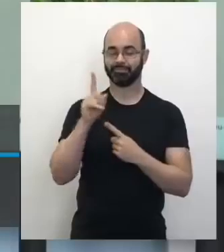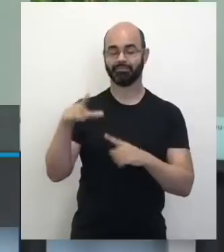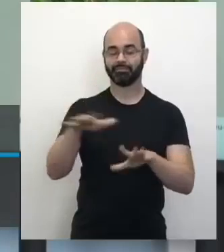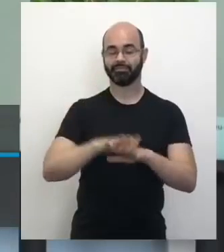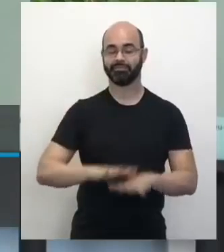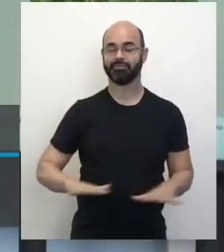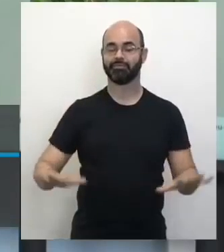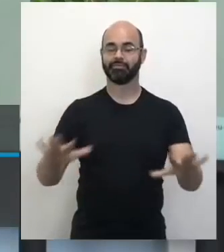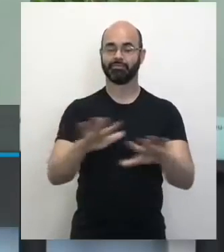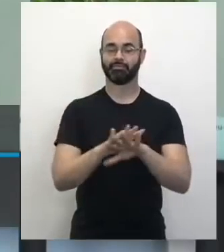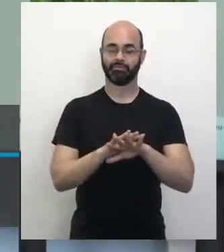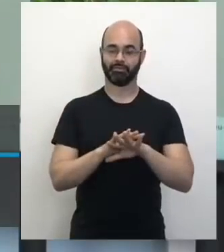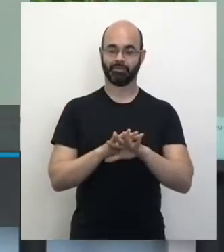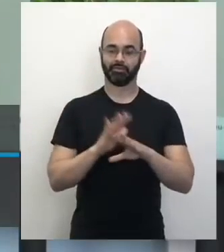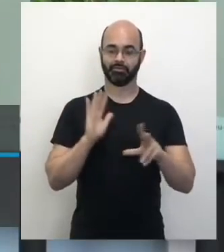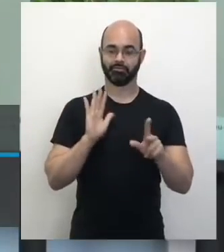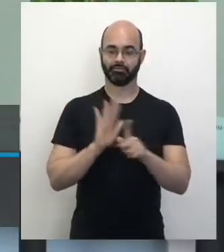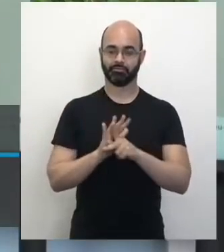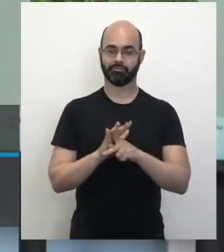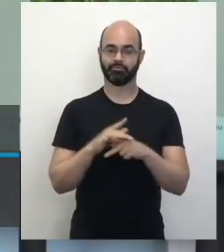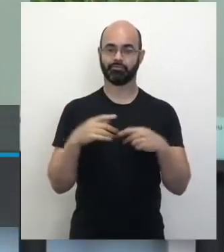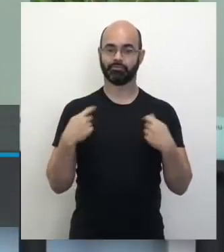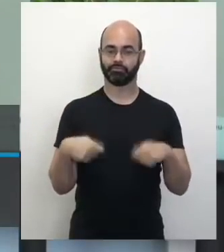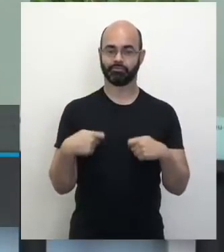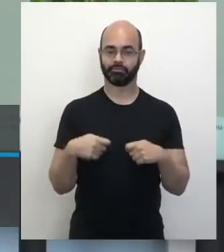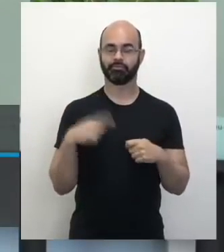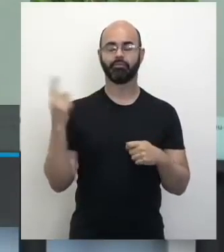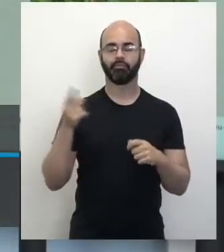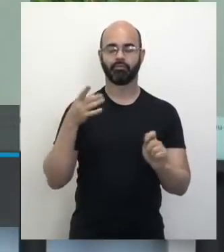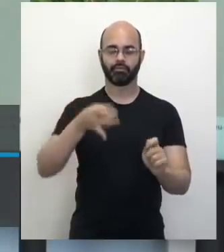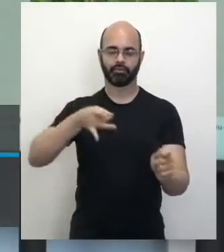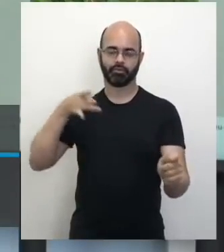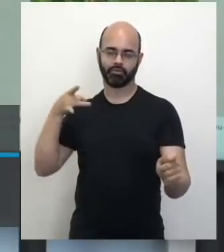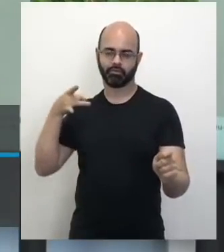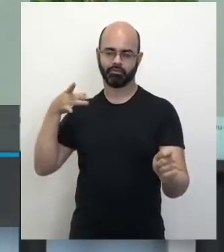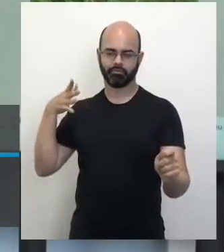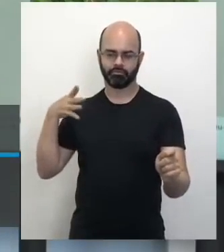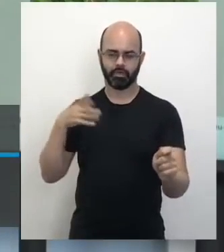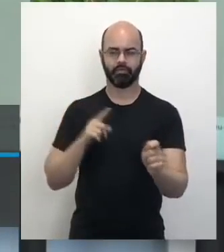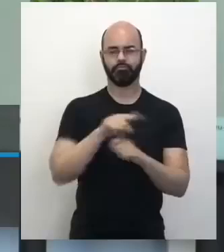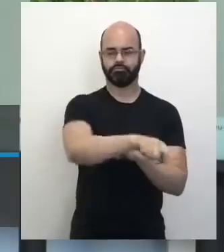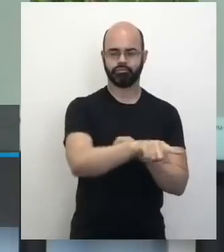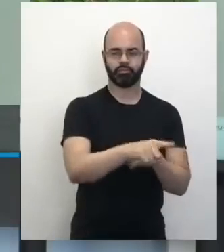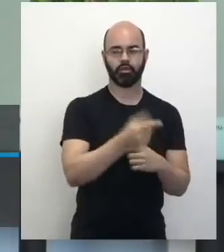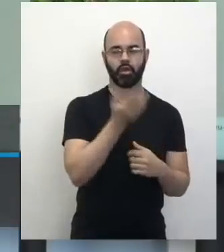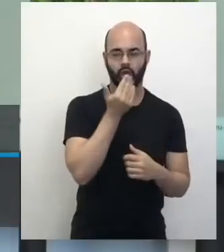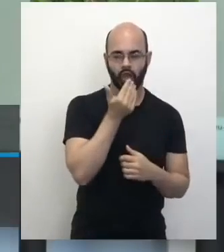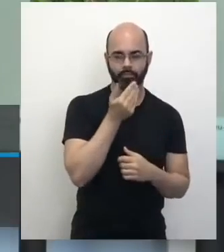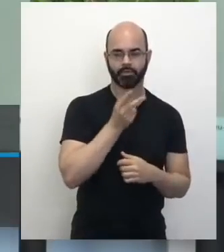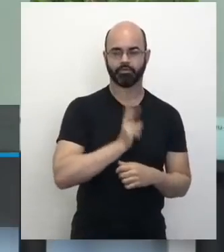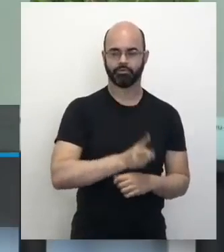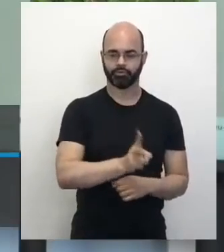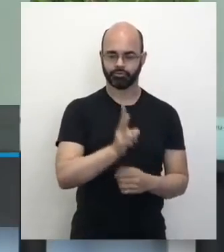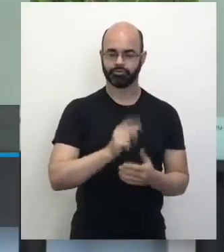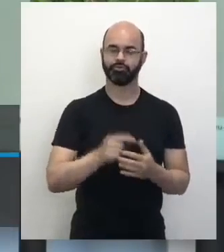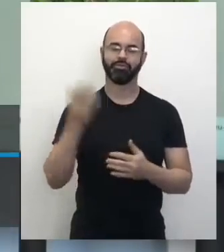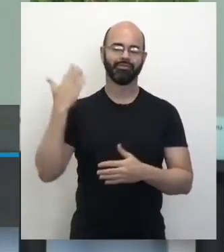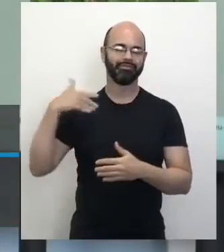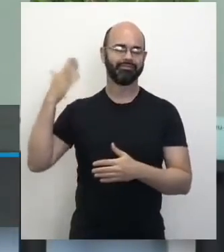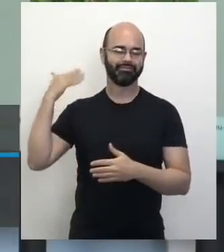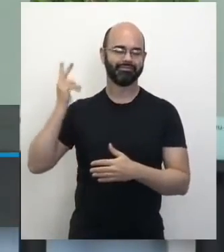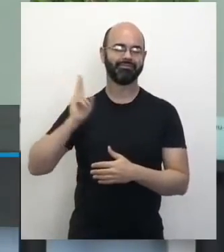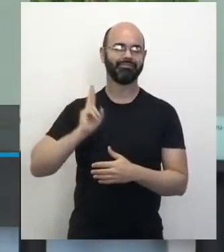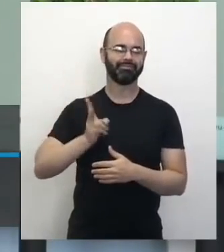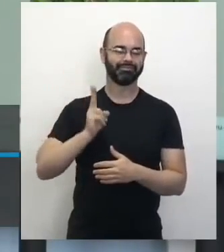espaços, né, e eles fazem lá, continuam fazendo a caça, continuam fazendo a coleta, né, como seus ancestrais